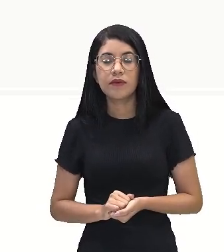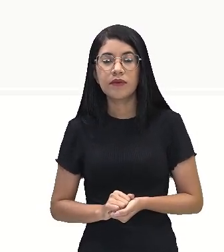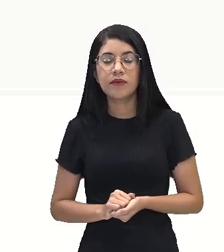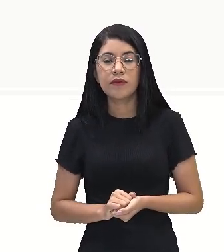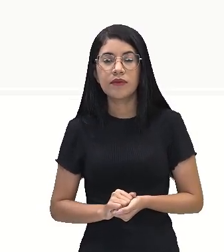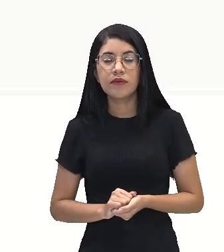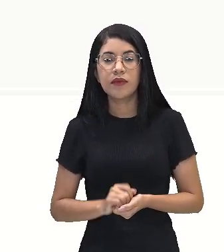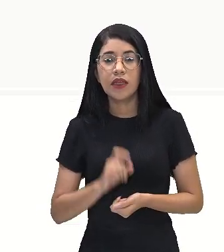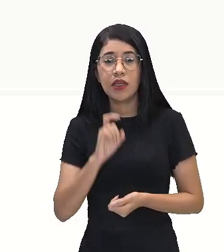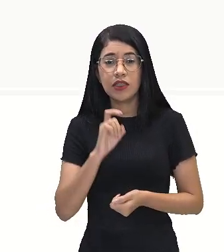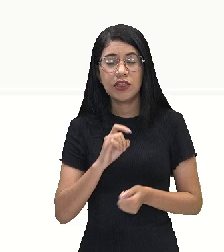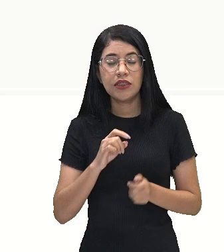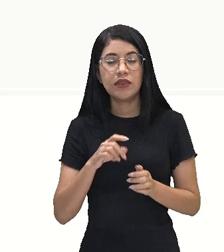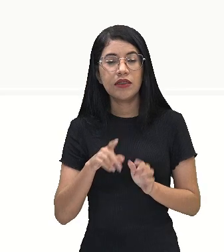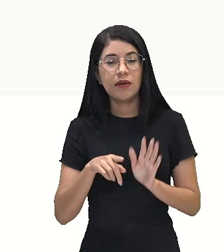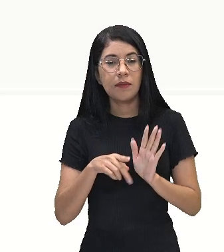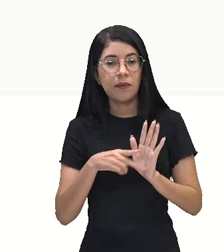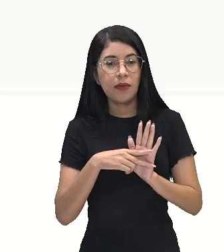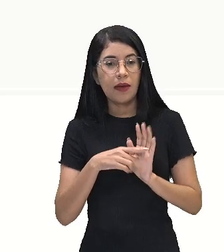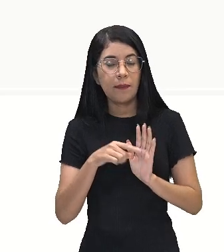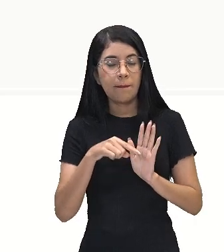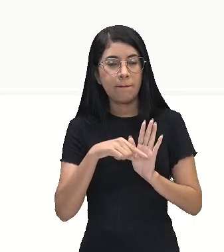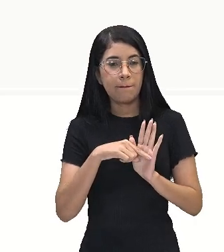x igual a menos b